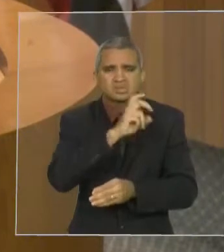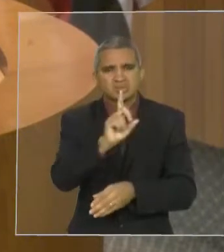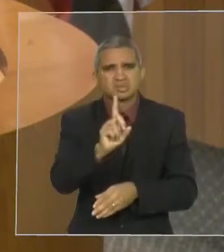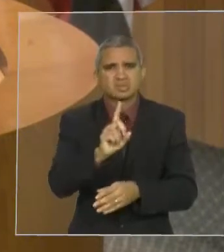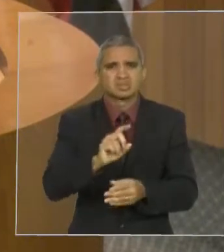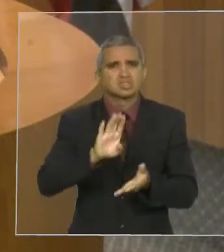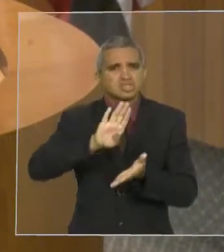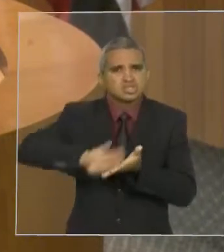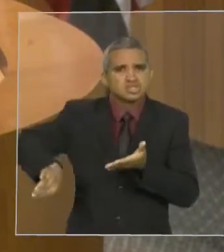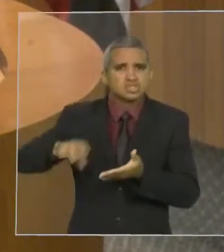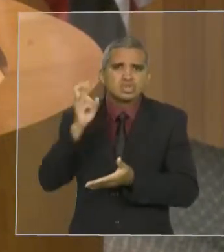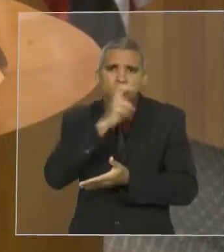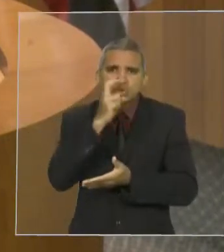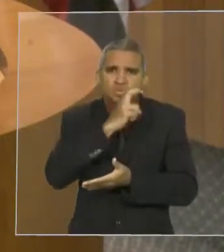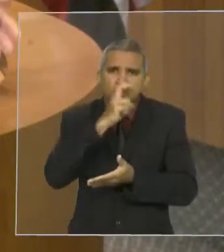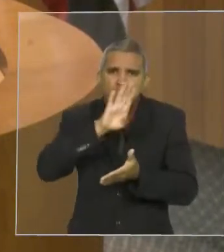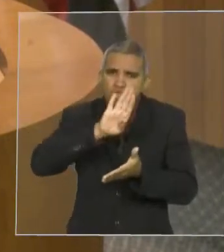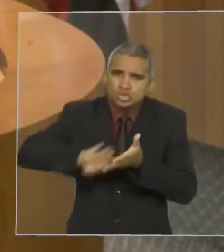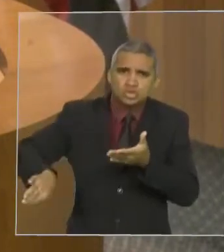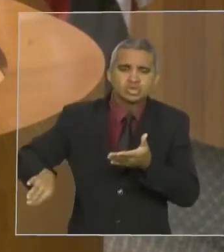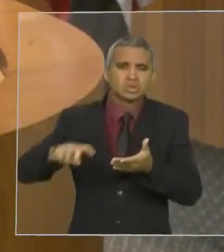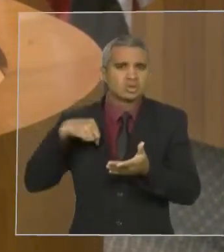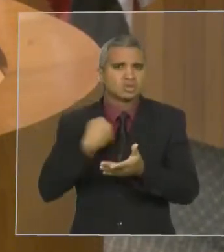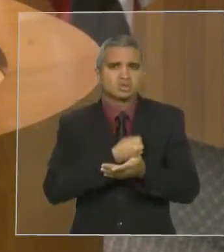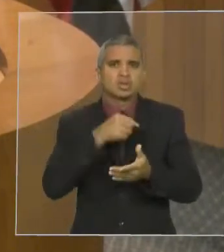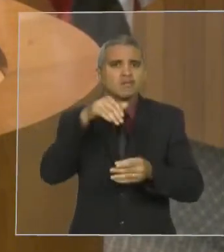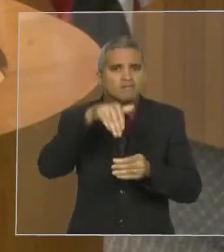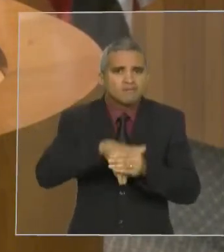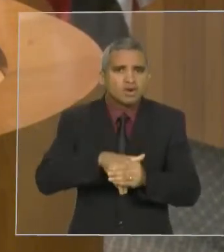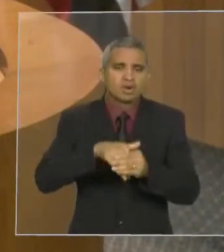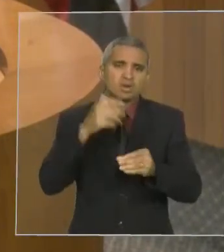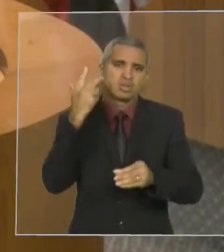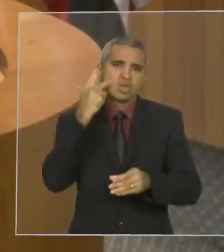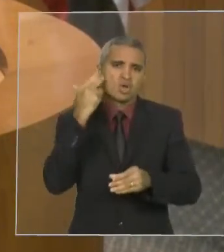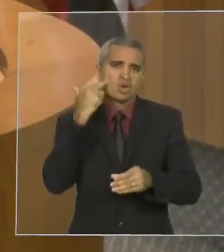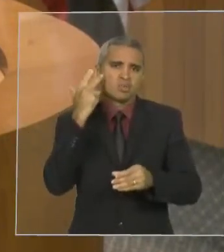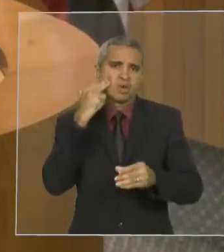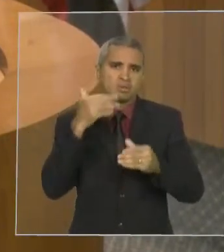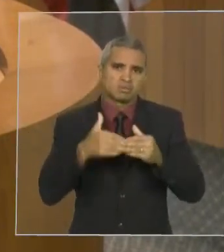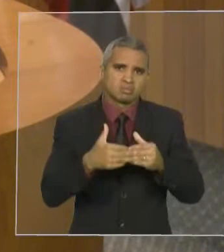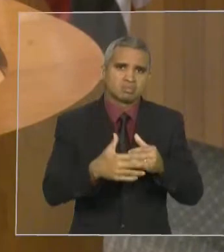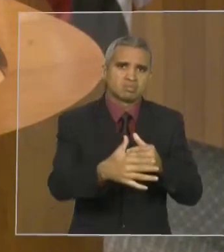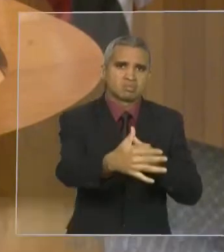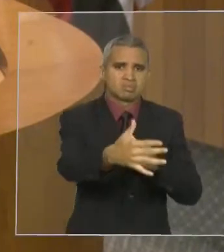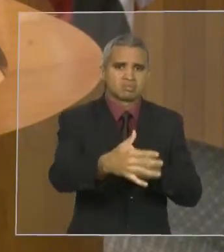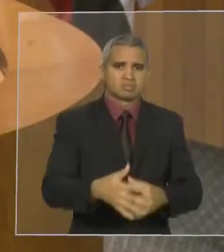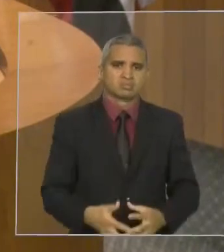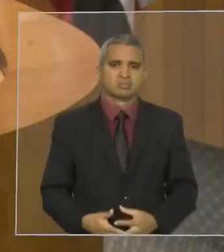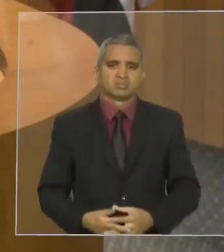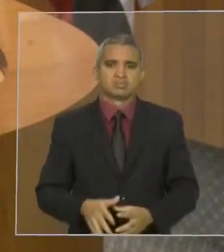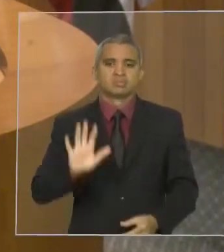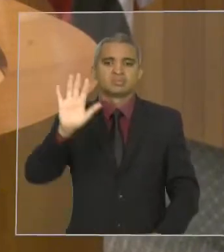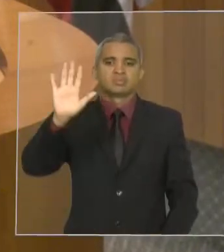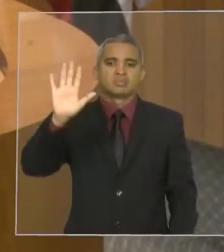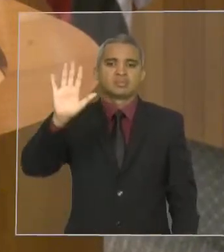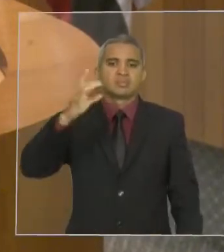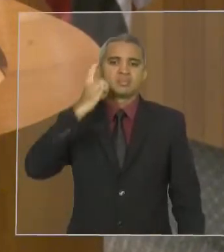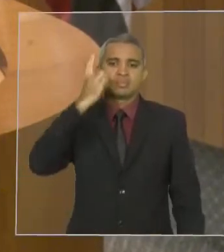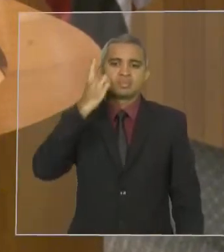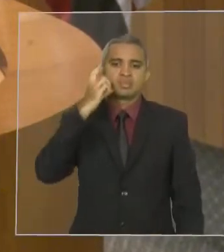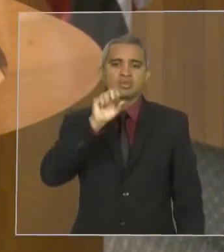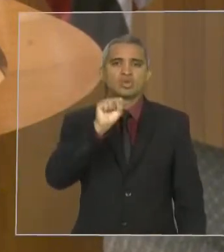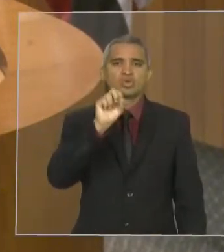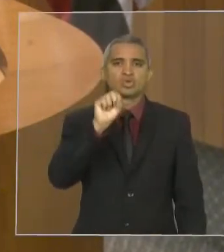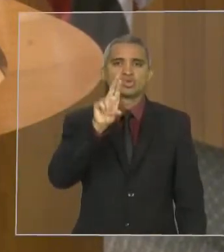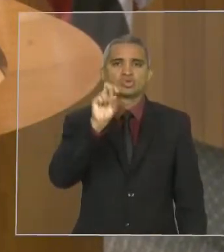seja retirada do regime de urgência, e aí é um apelo que faço ao autor... Deputado Brade, quando Vossa Excelência puder me dar uma parte, deputado Souza Neto.